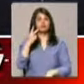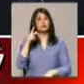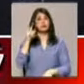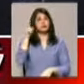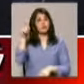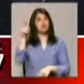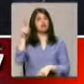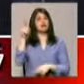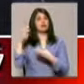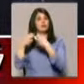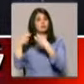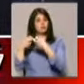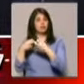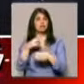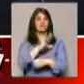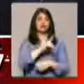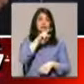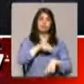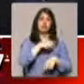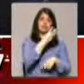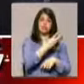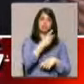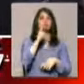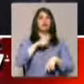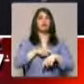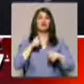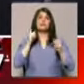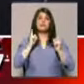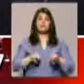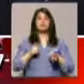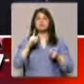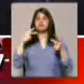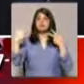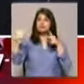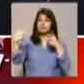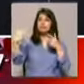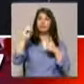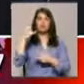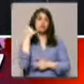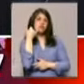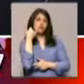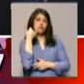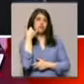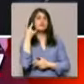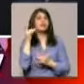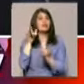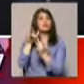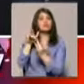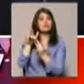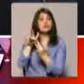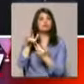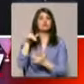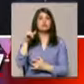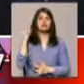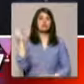horas em Lisboa a tal conferência qual que é eh através de idioconferência ou através de telefone eh um contacto entre as